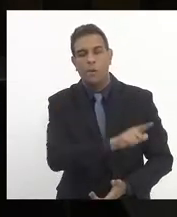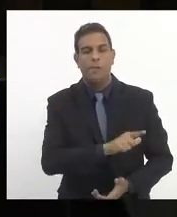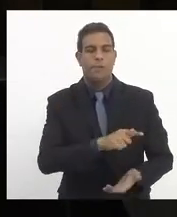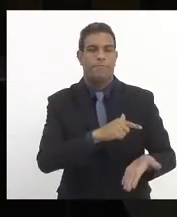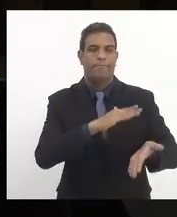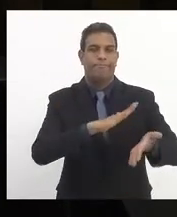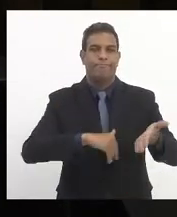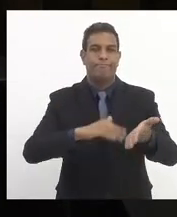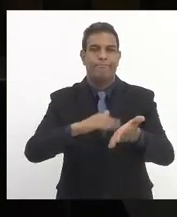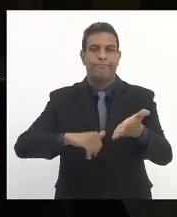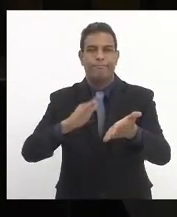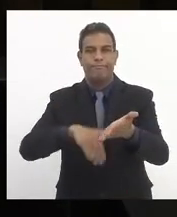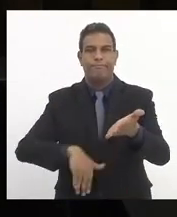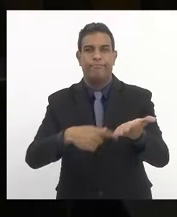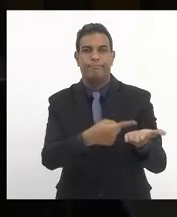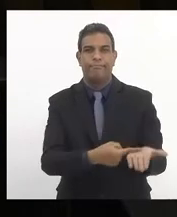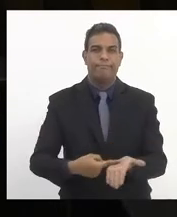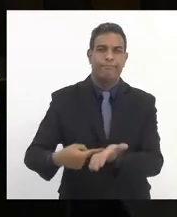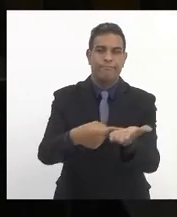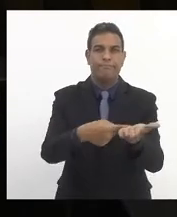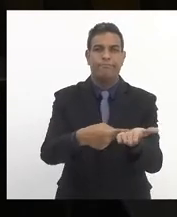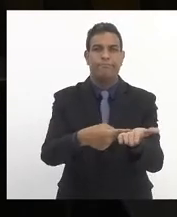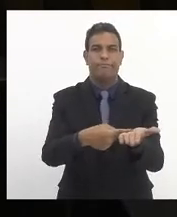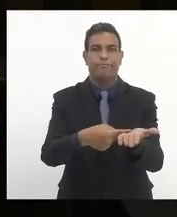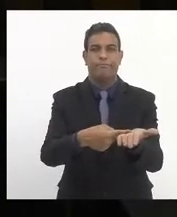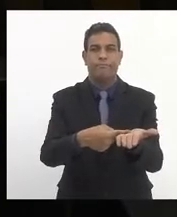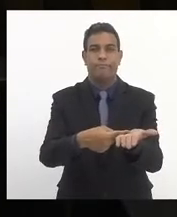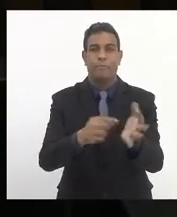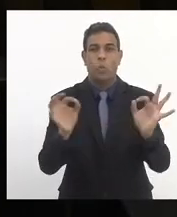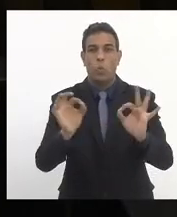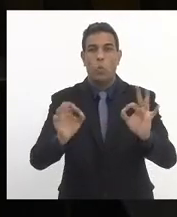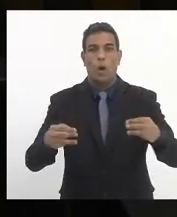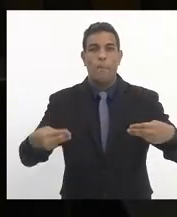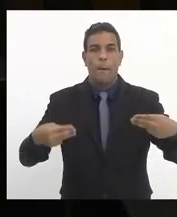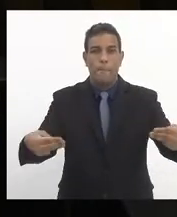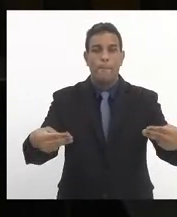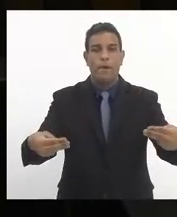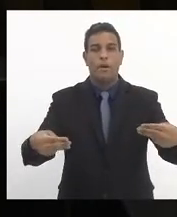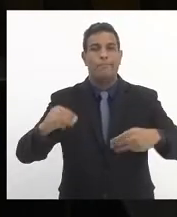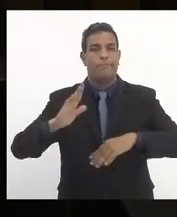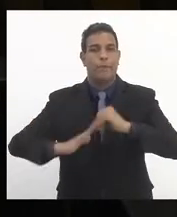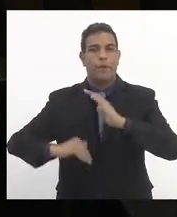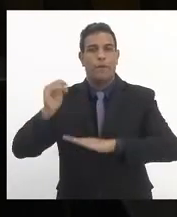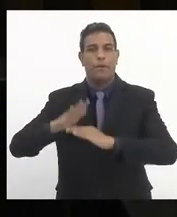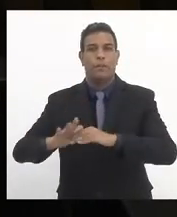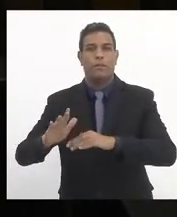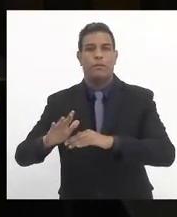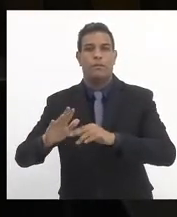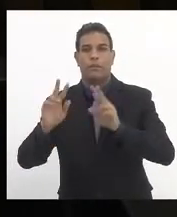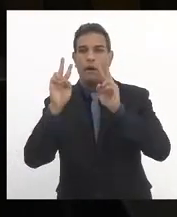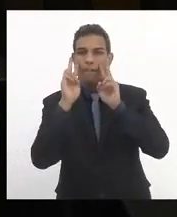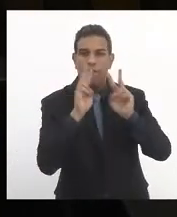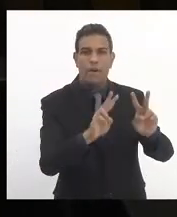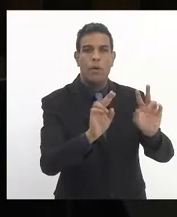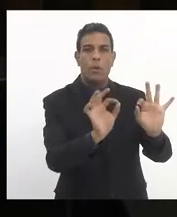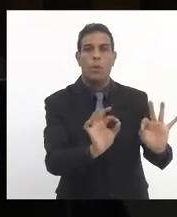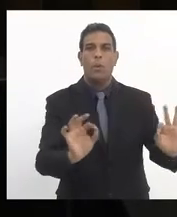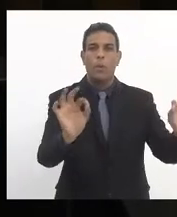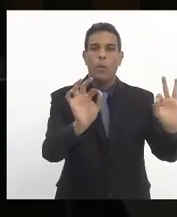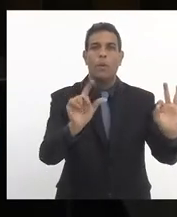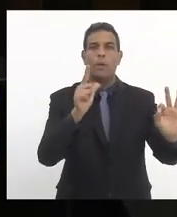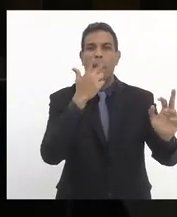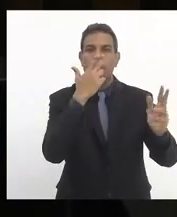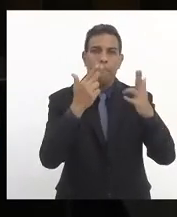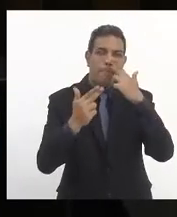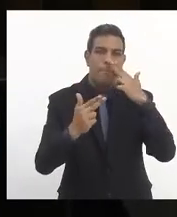leilão, porque o Ministério, que não tem nenhum geólogo, entendia que